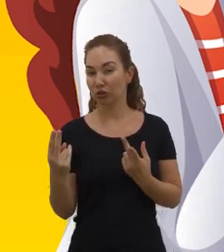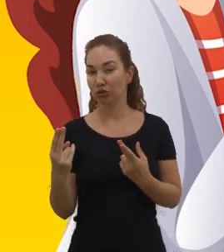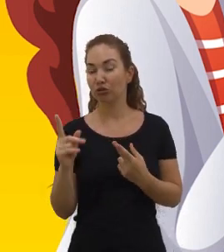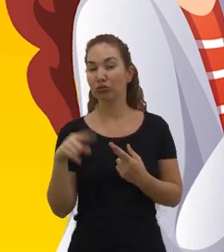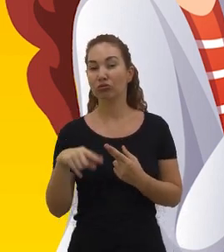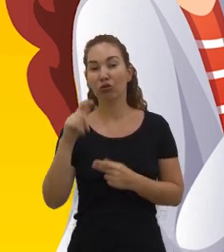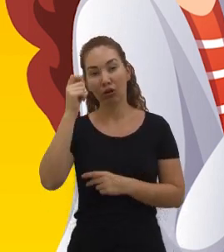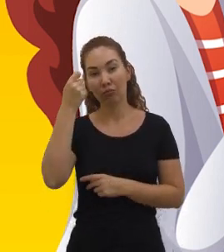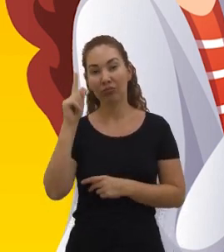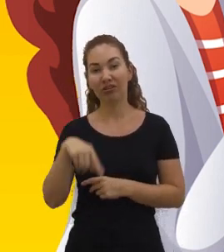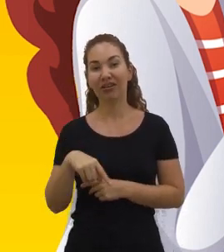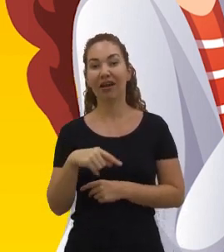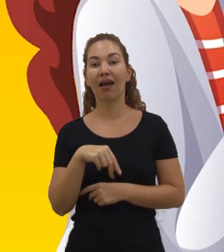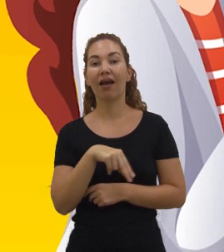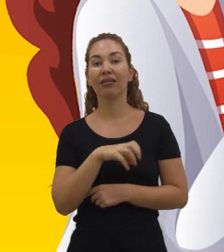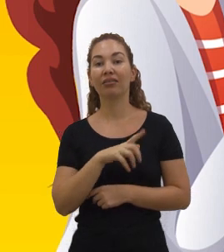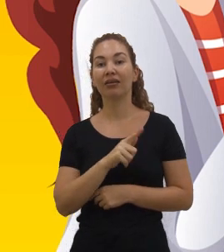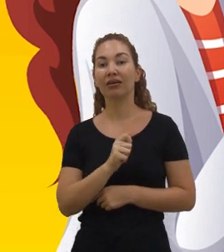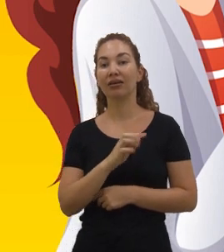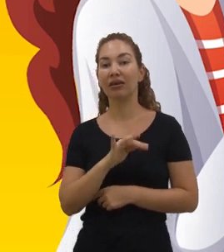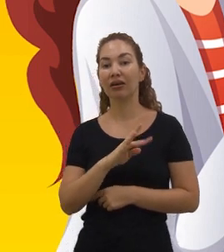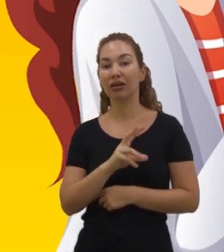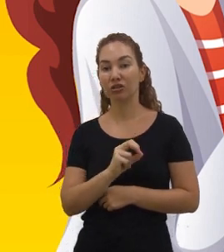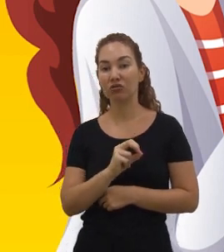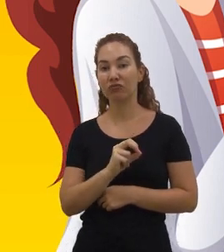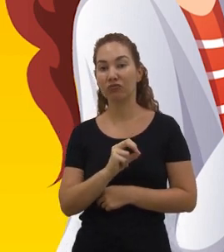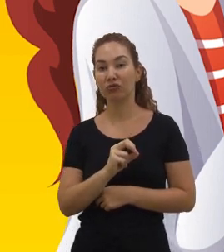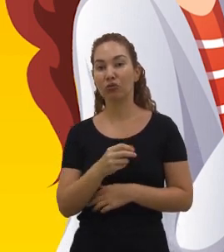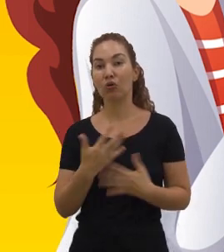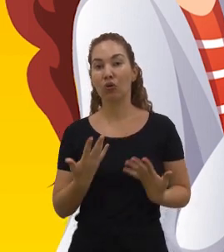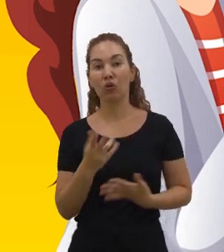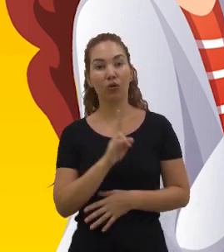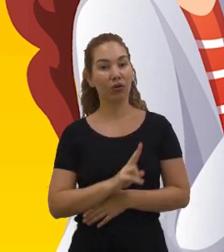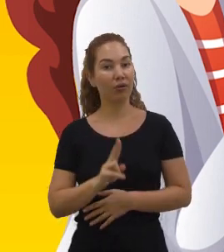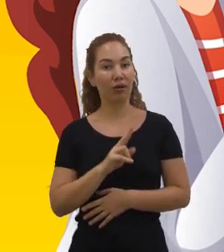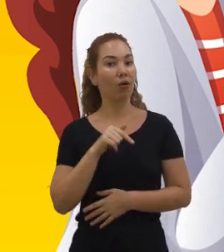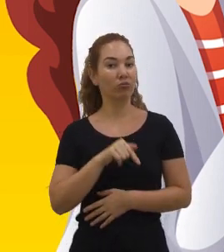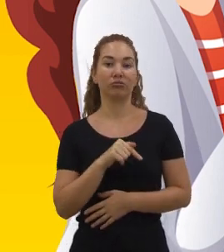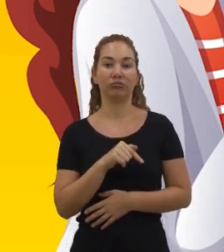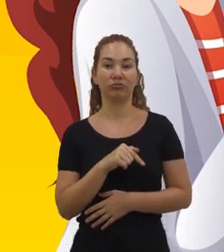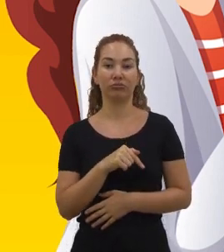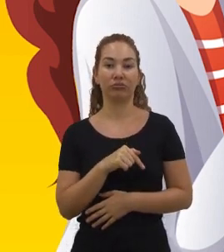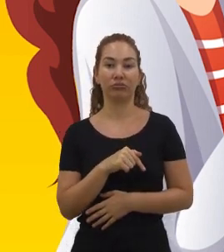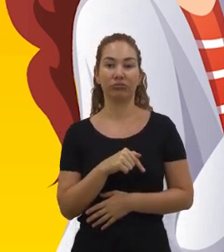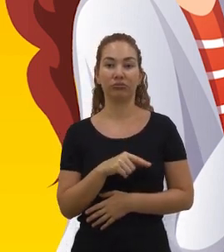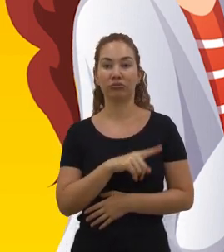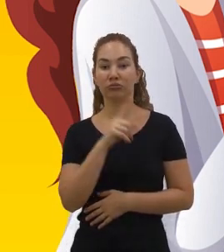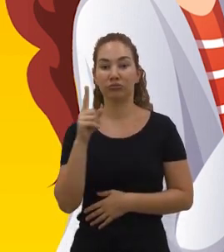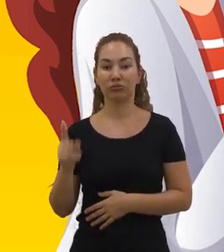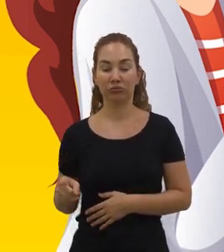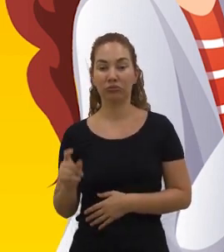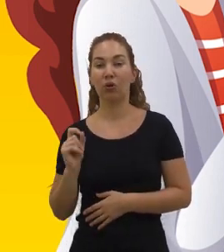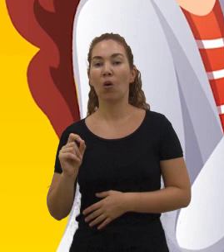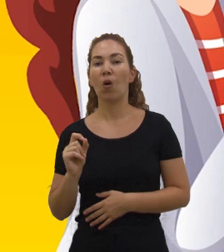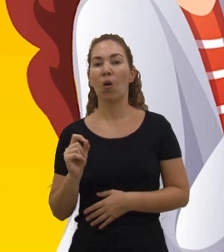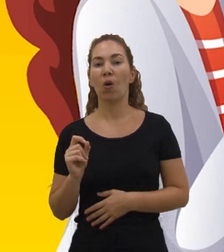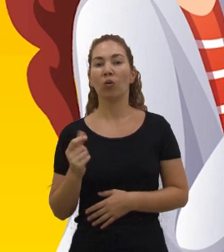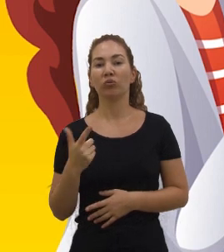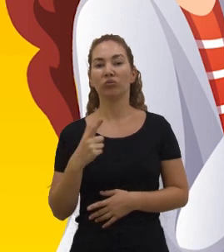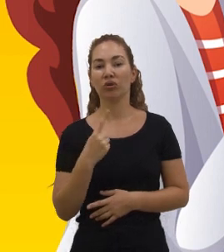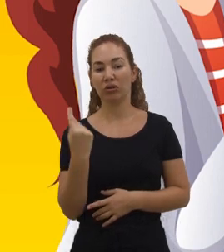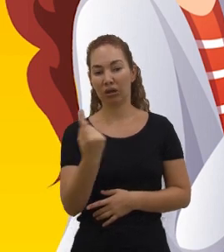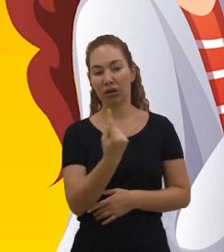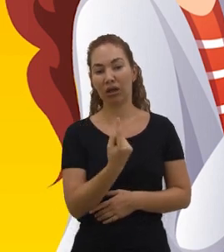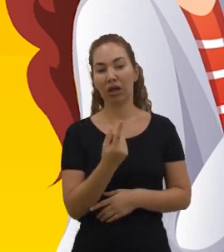que negro, negativo. Ou seja, não usem essa expressão. E tem vários outros, eu não sei se vocês querem cada